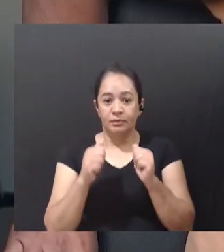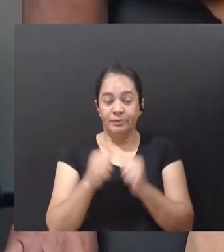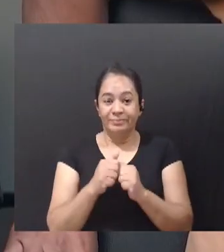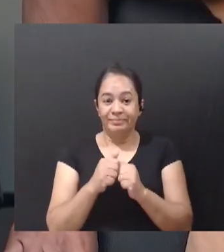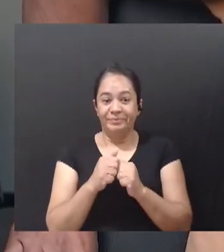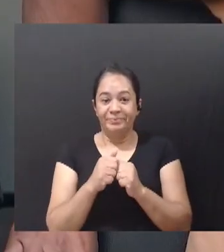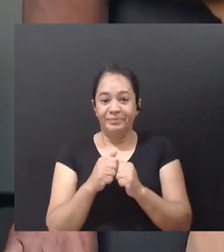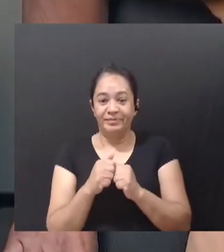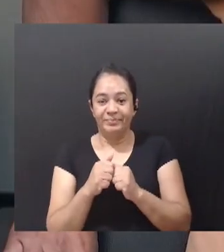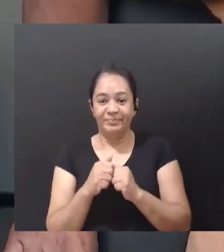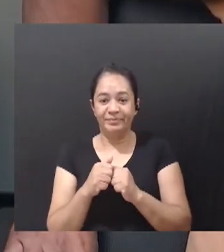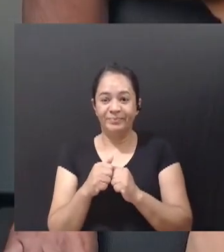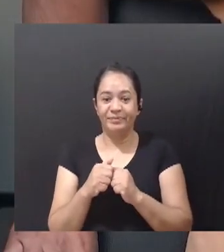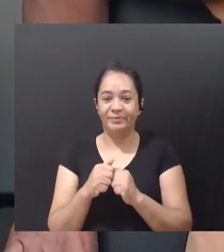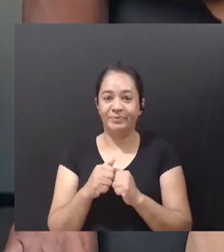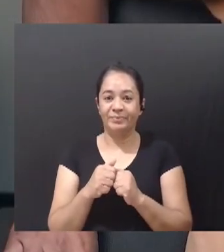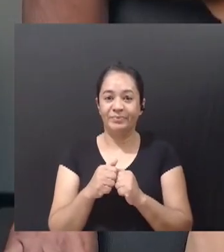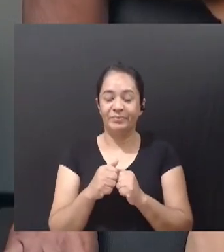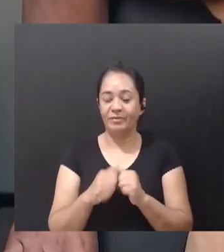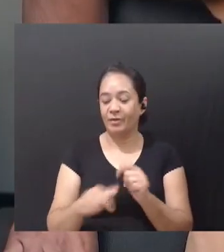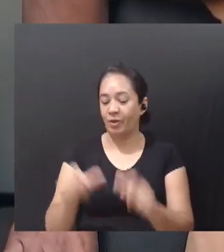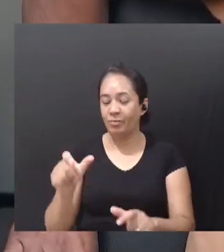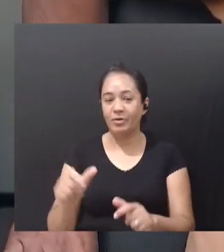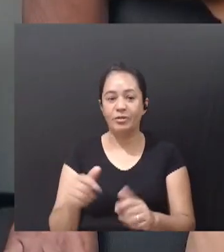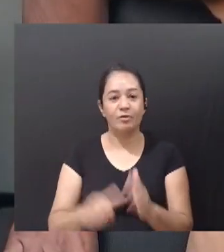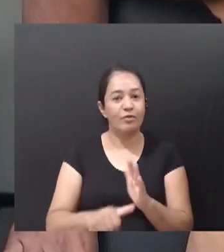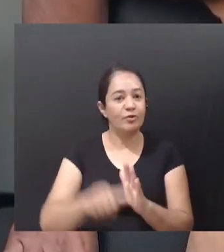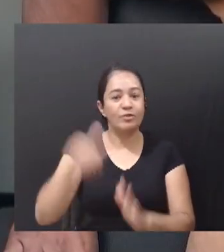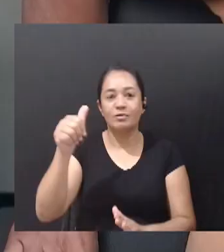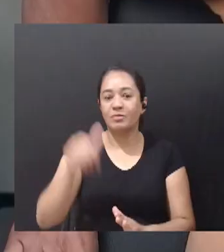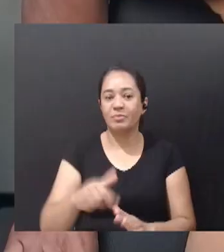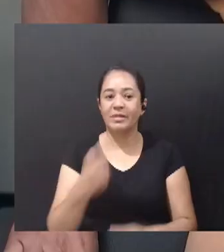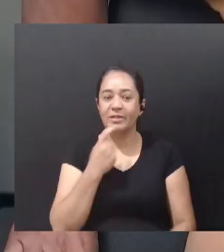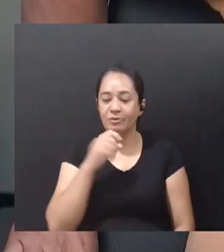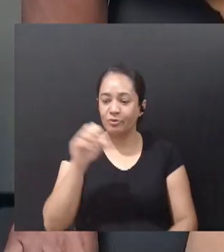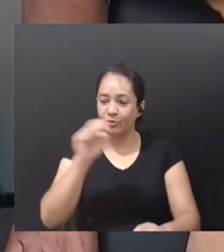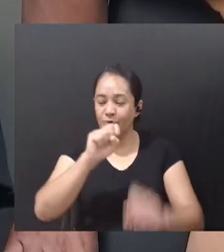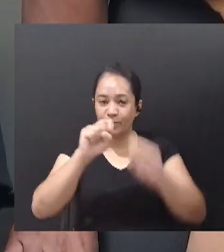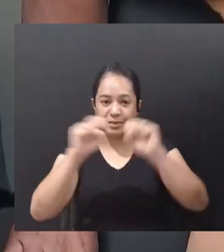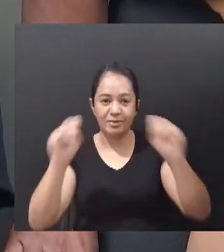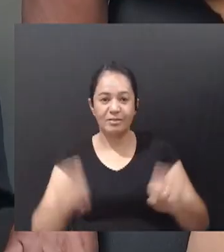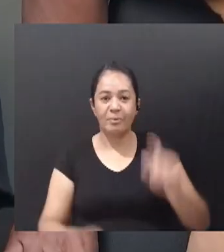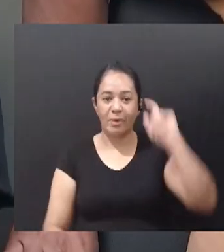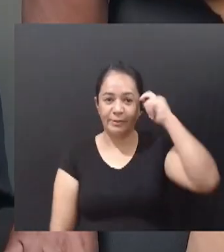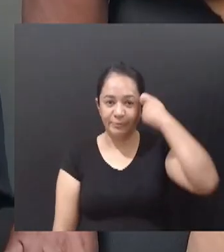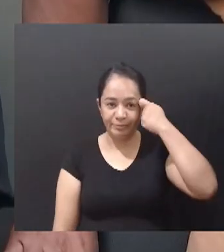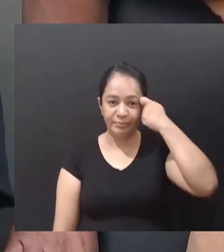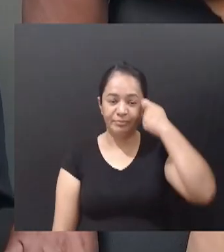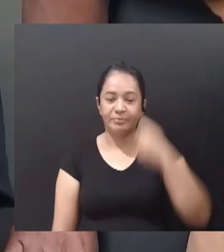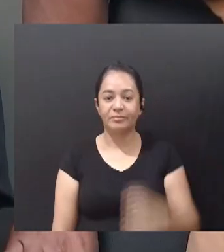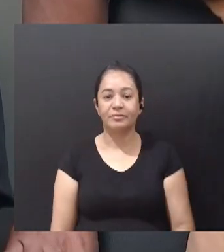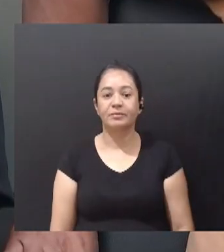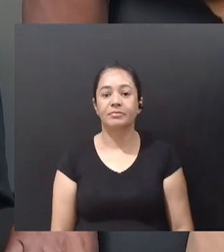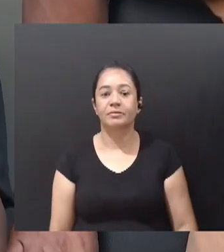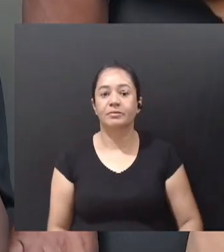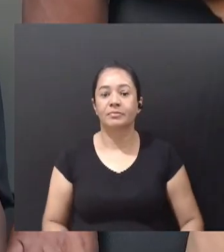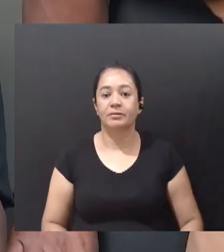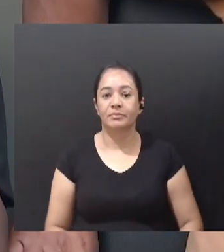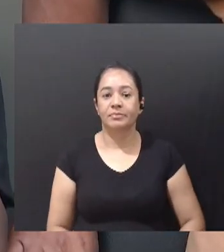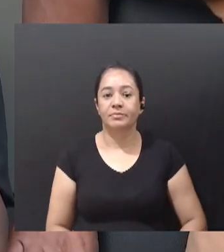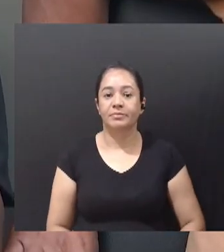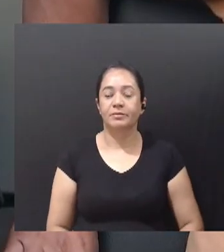com os manos que é os pioneiros aqui de Campinas, que é o Sistema Negro, né? E de Nadir também, que, meu, levou a bandeira